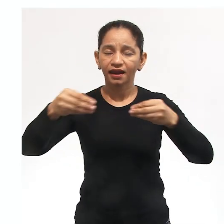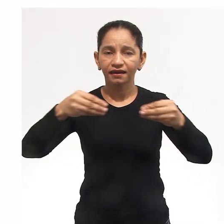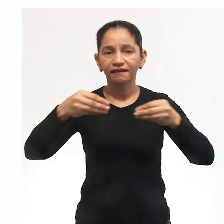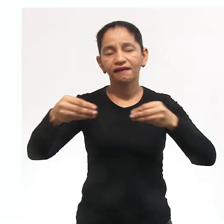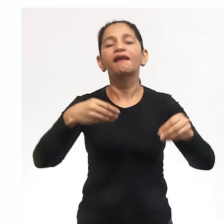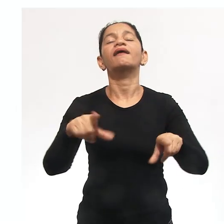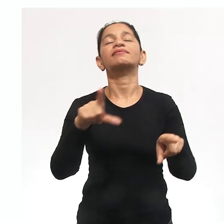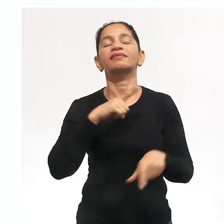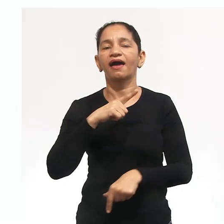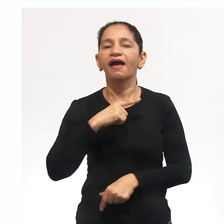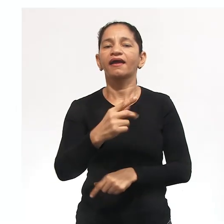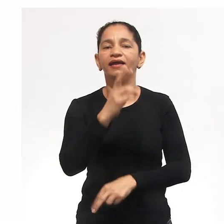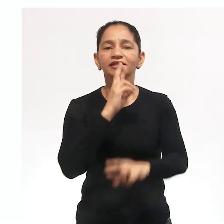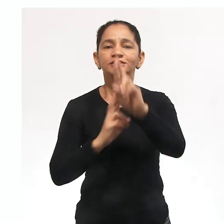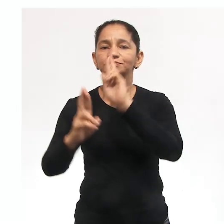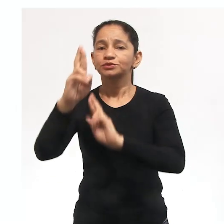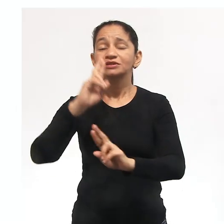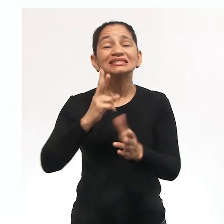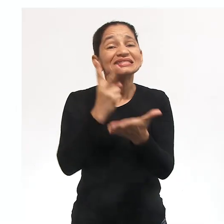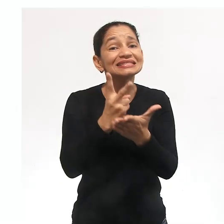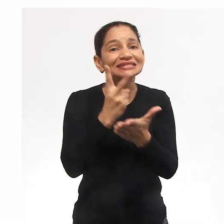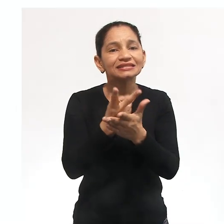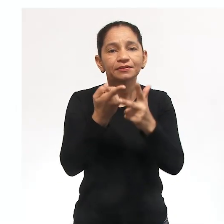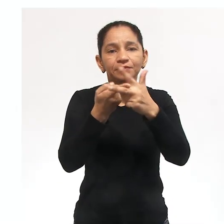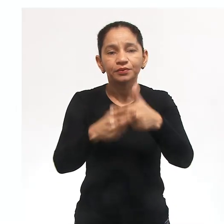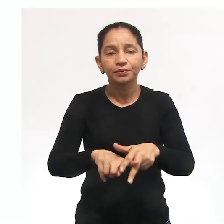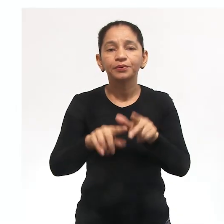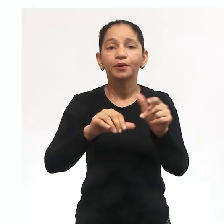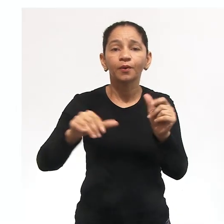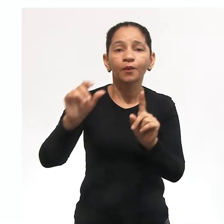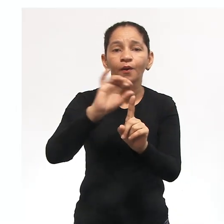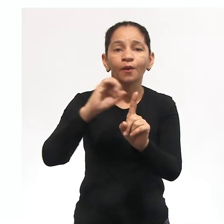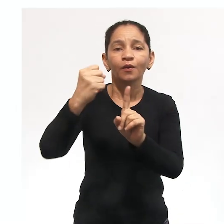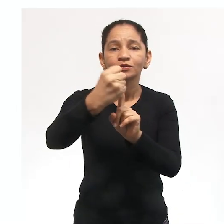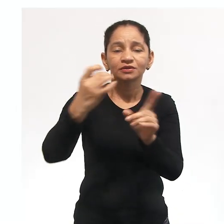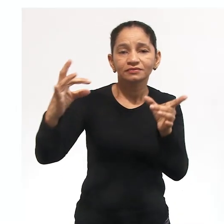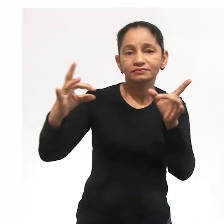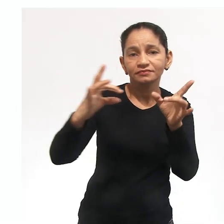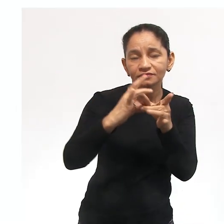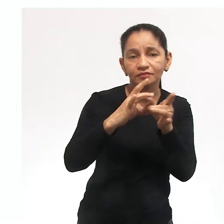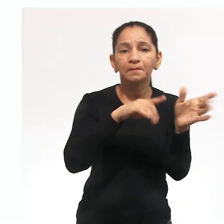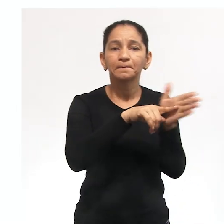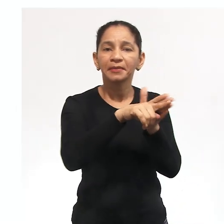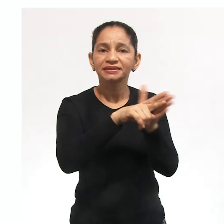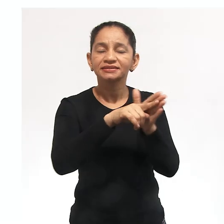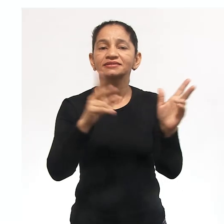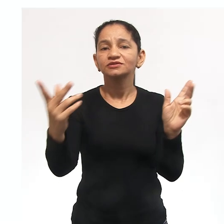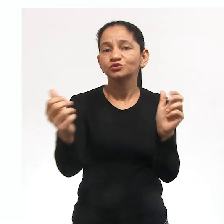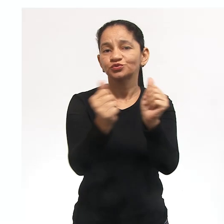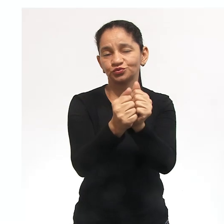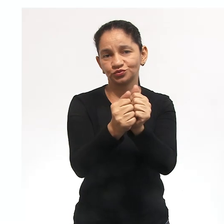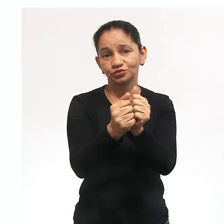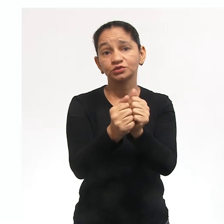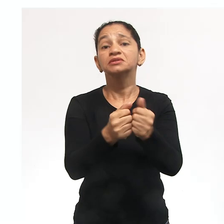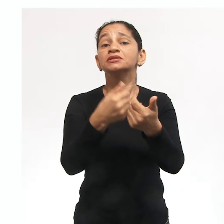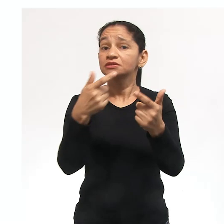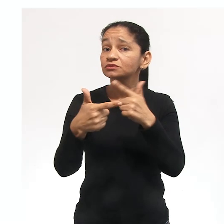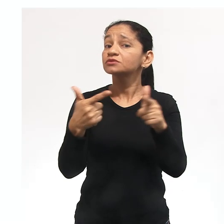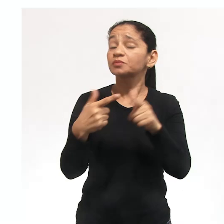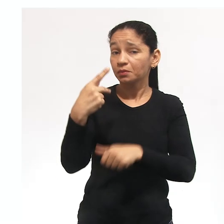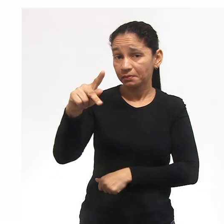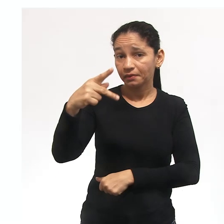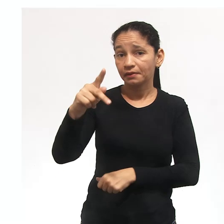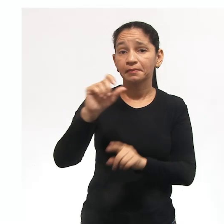ela é flexível e as pesquisas científicas estão sempre em interação com as sociedades e